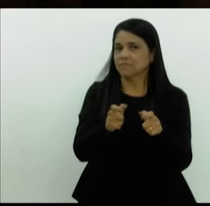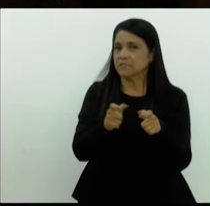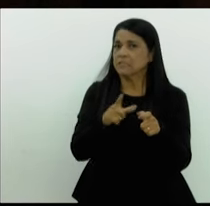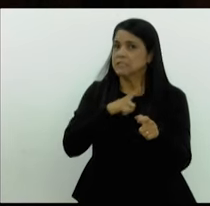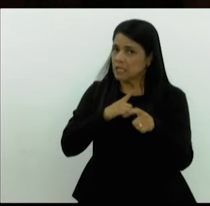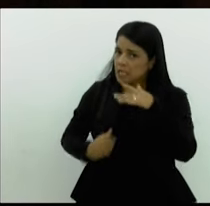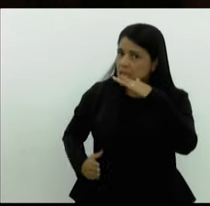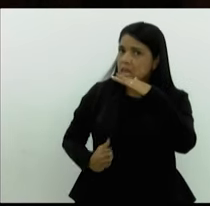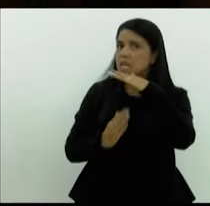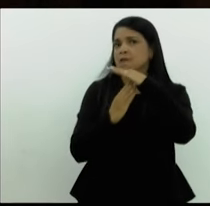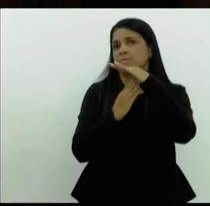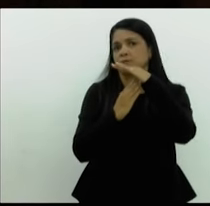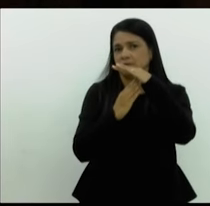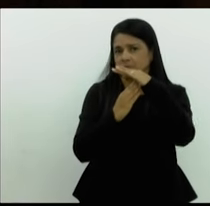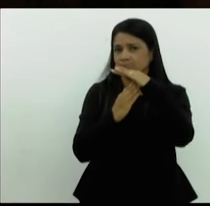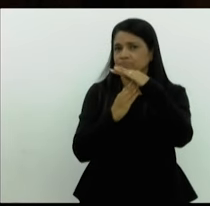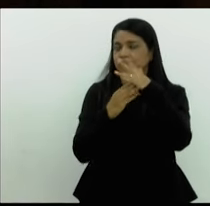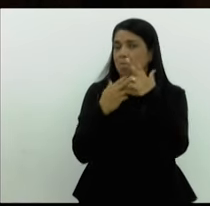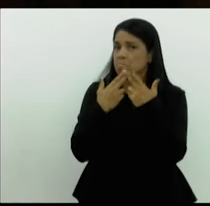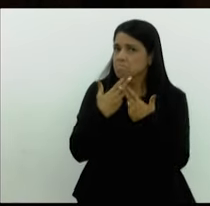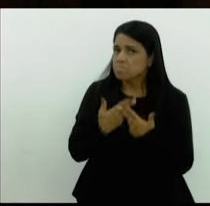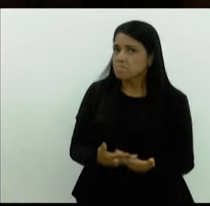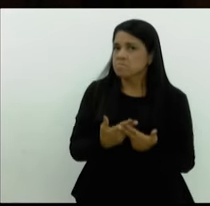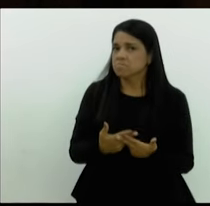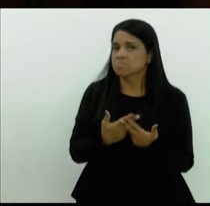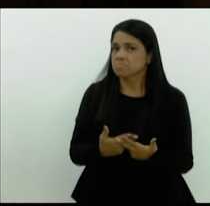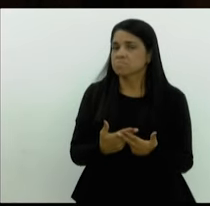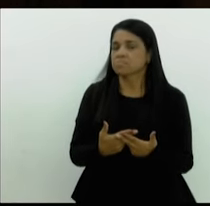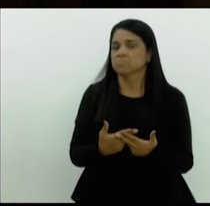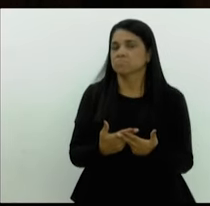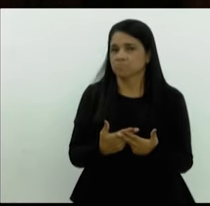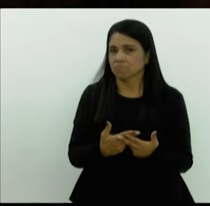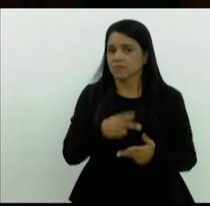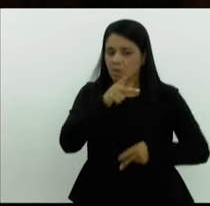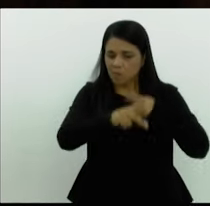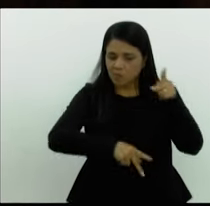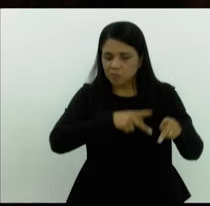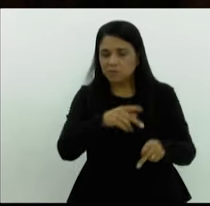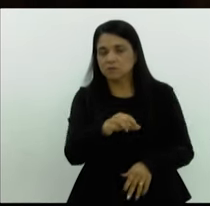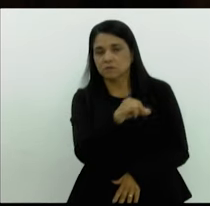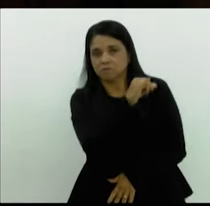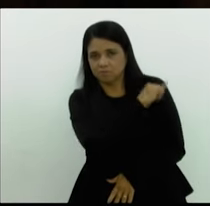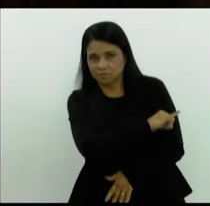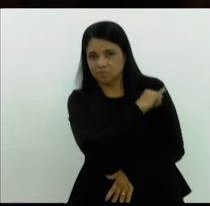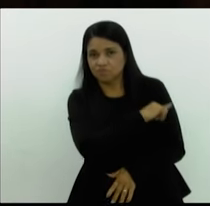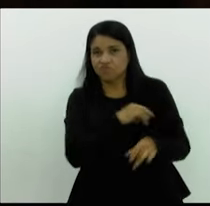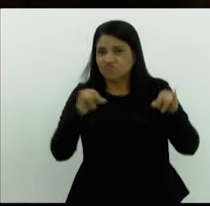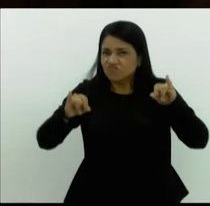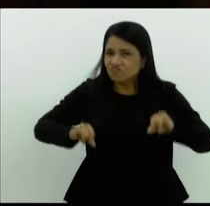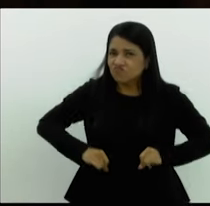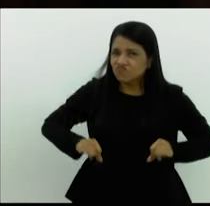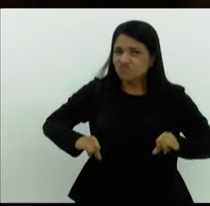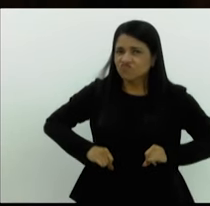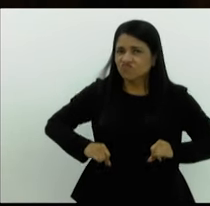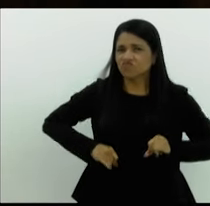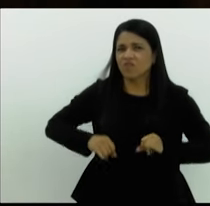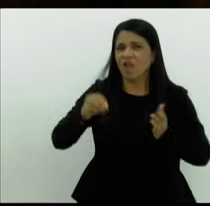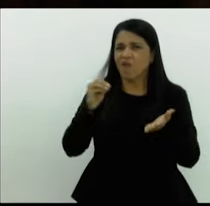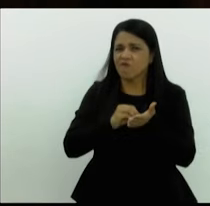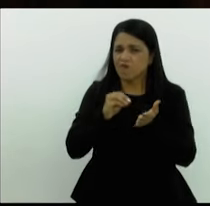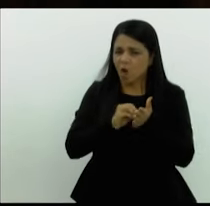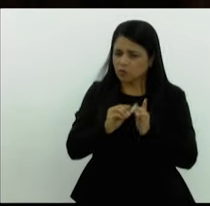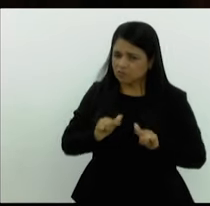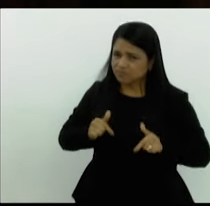limite, inclusive a paciência do carioca que tanto sofre com tamanha incompetência